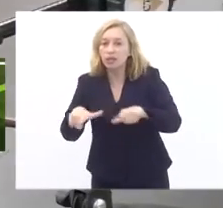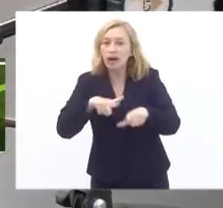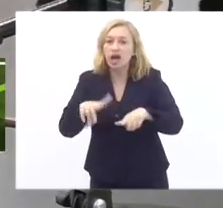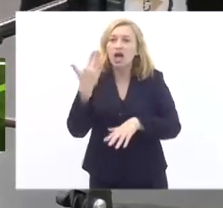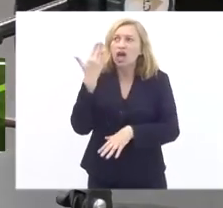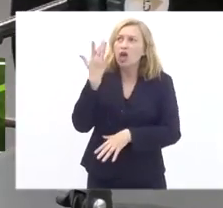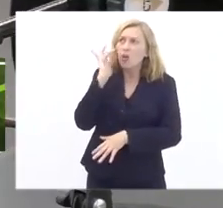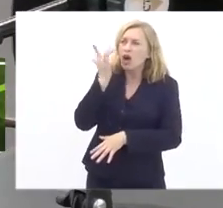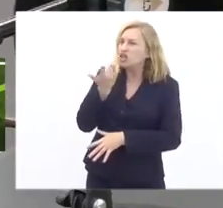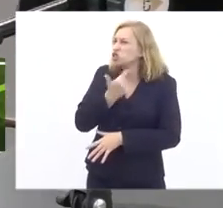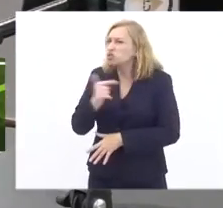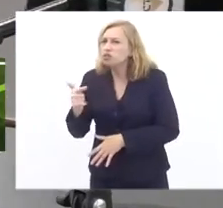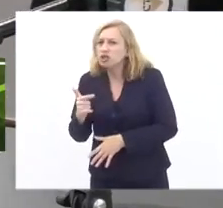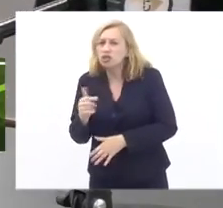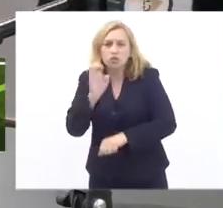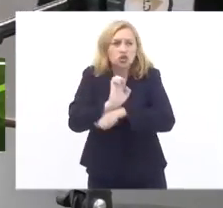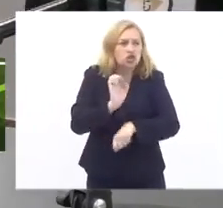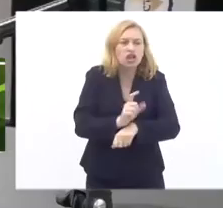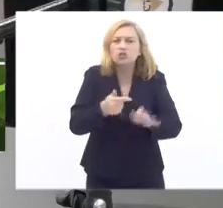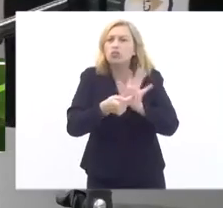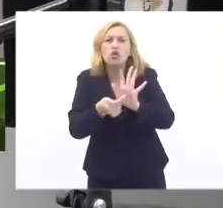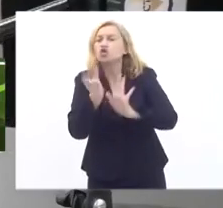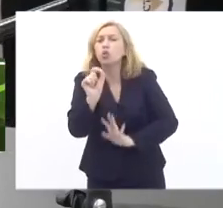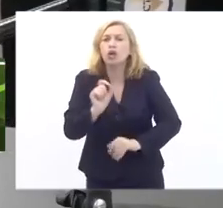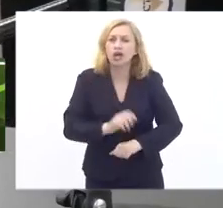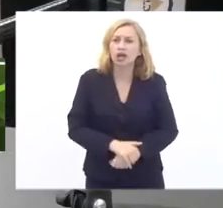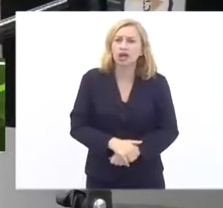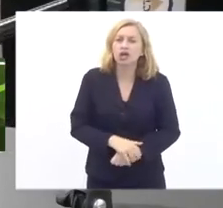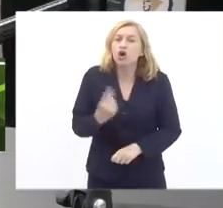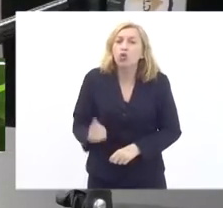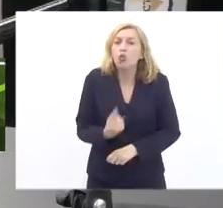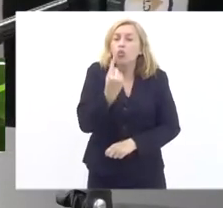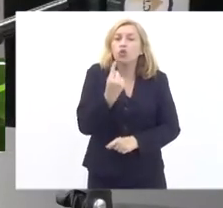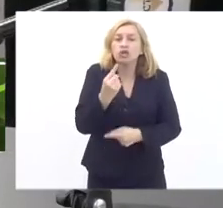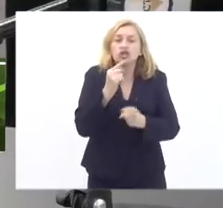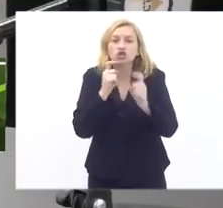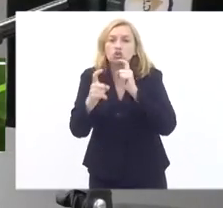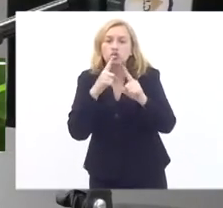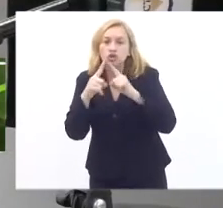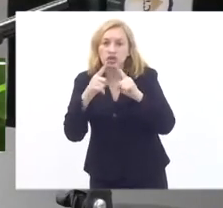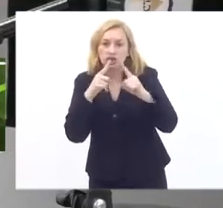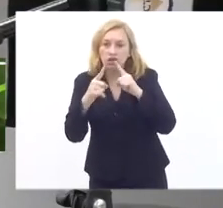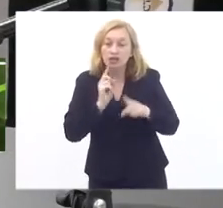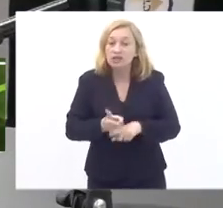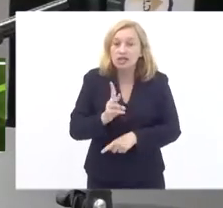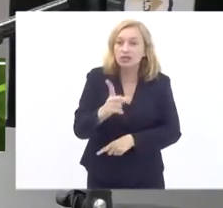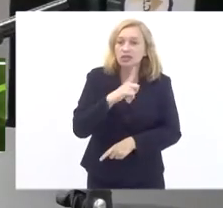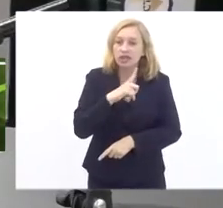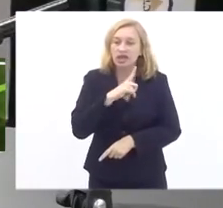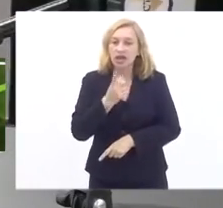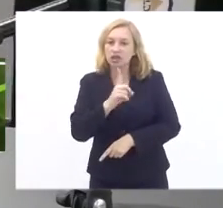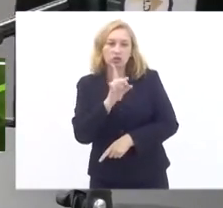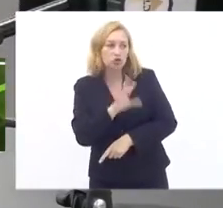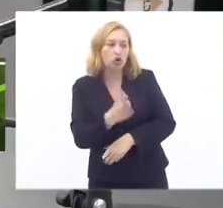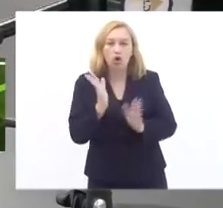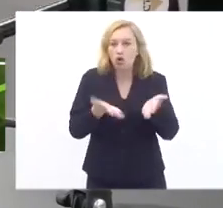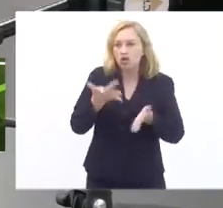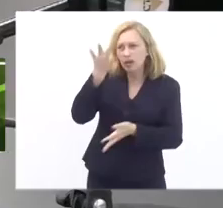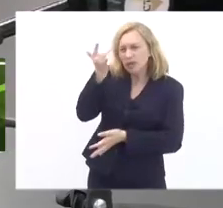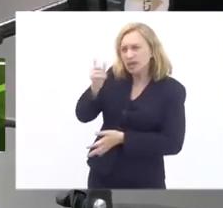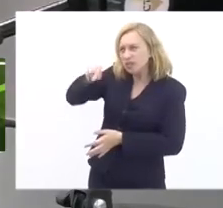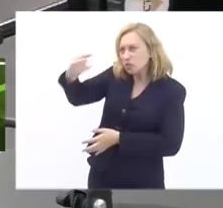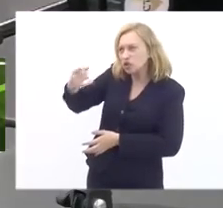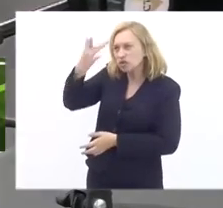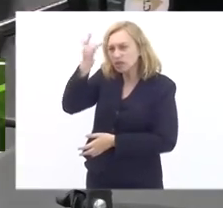tendo isso, o Estado mostra que a única discussão que vai sempre haver, não só hoje, amanhã, depois da